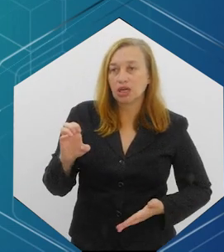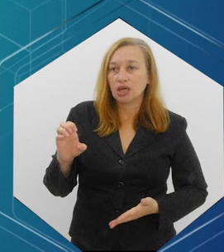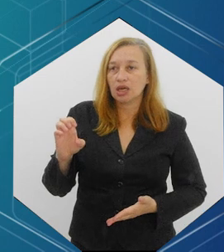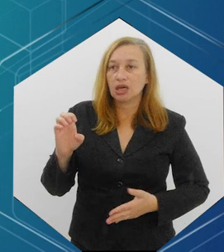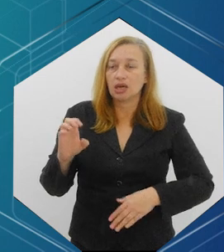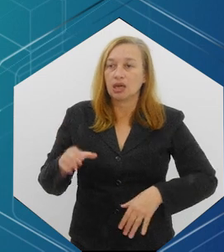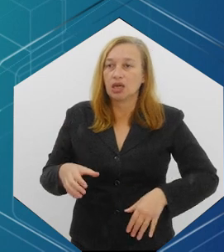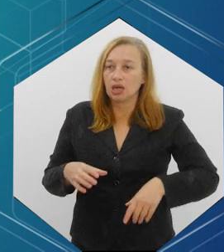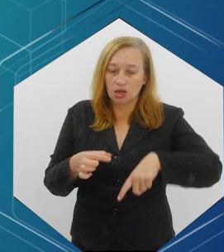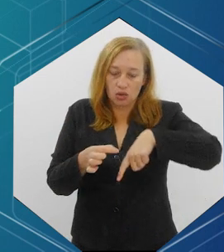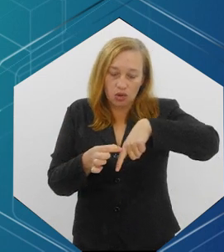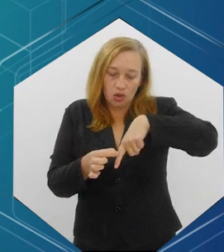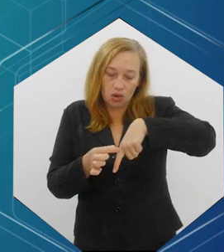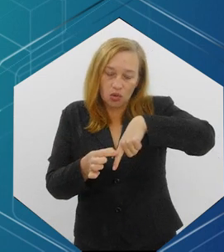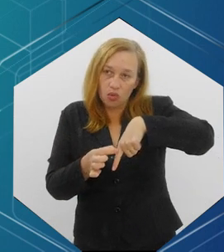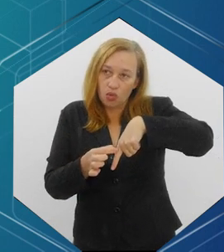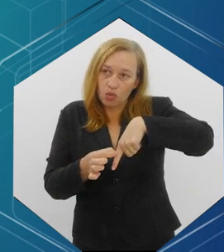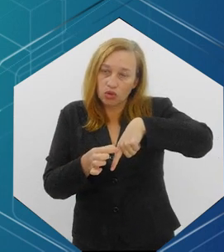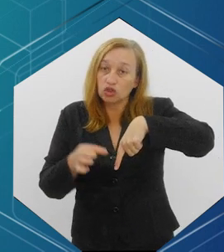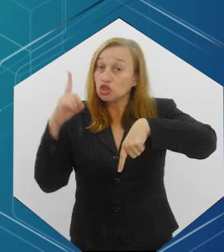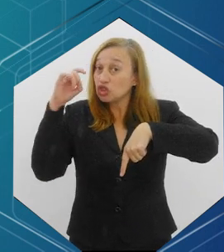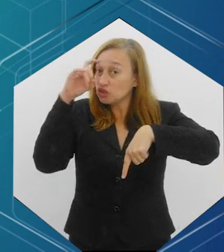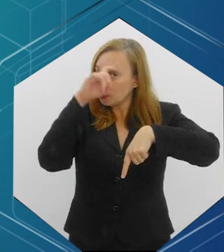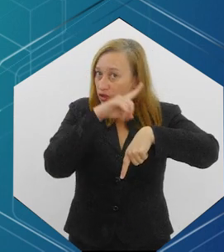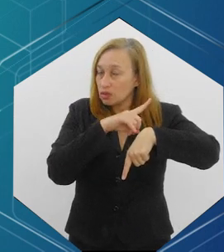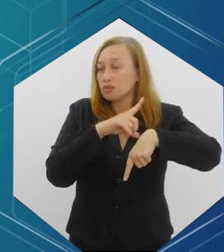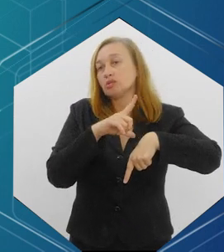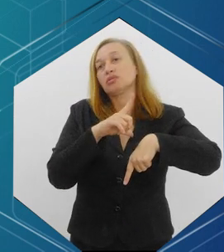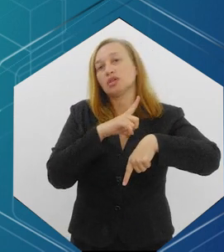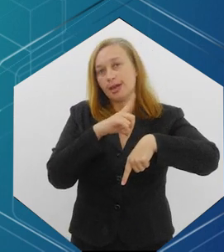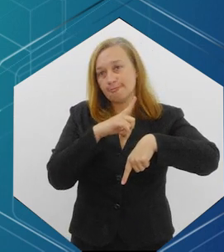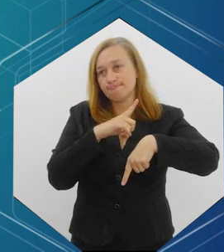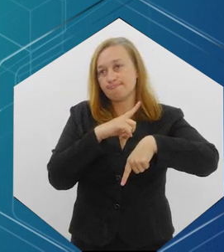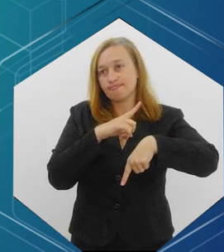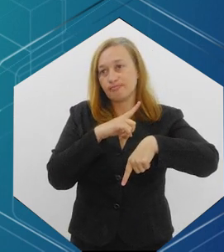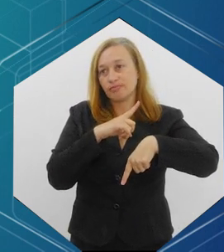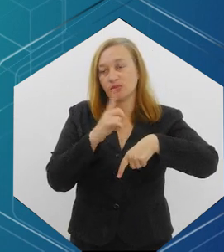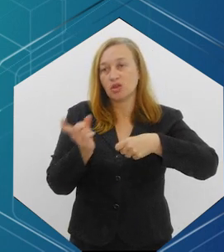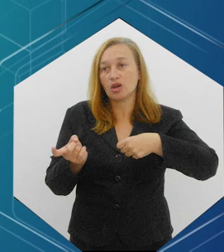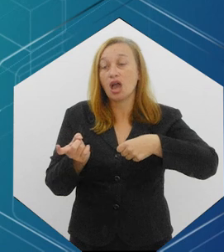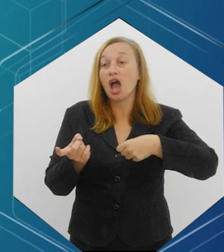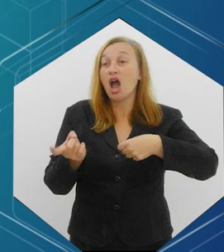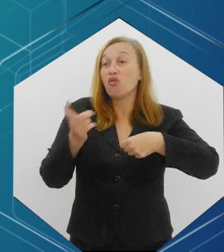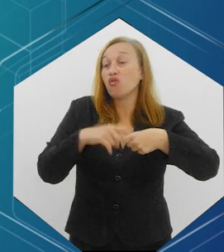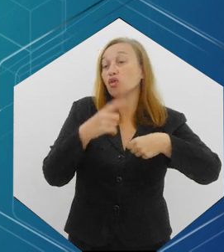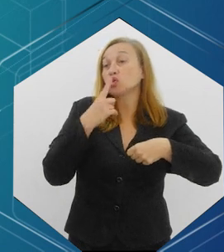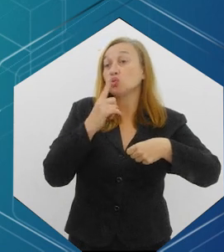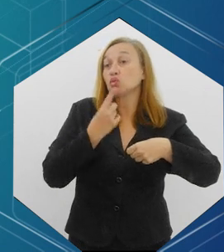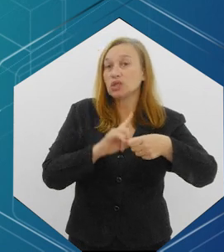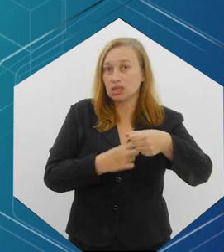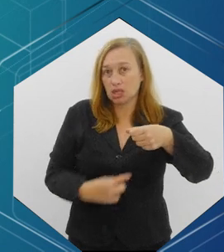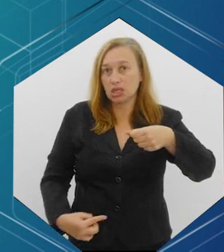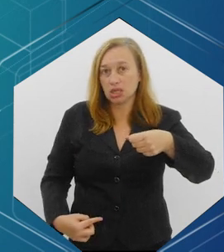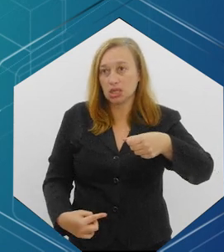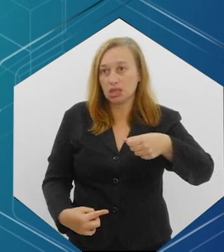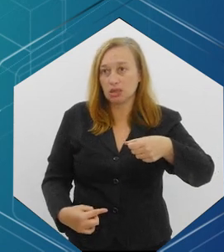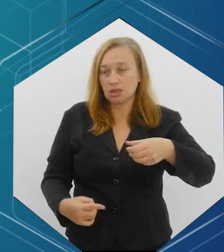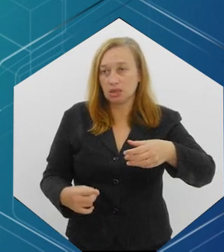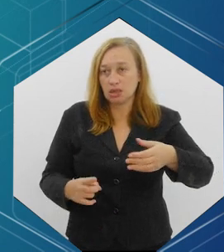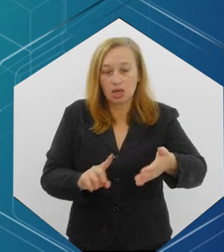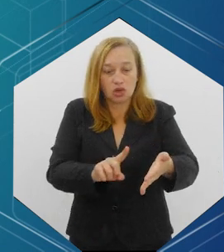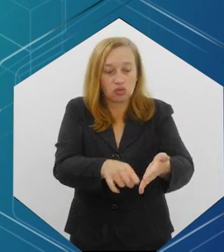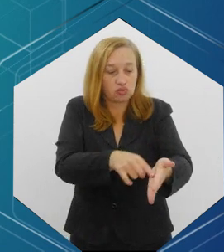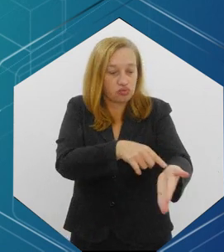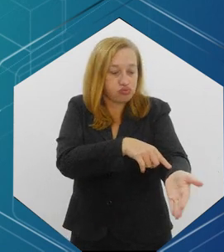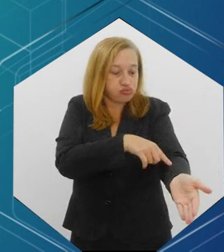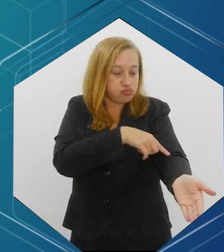o termo alto, por exemplo, em coxa, tá? Que dificulta muito o retorno do sangue da ponta